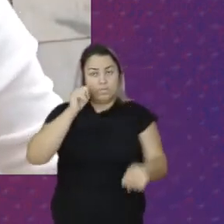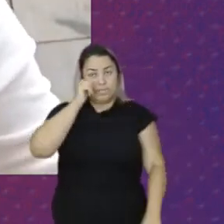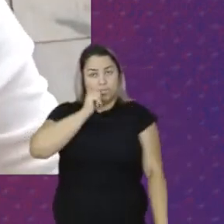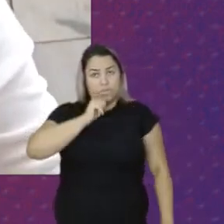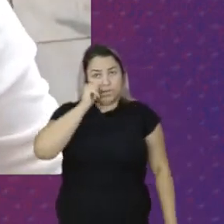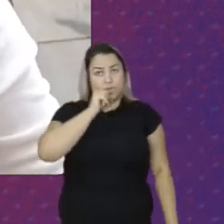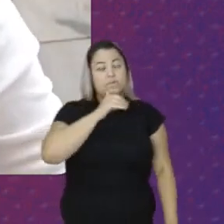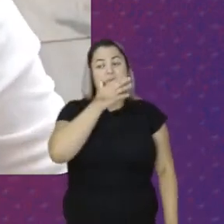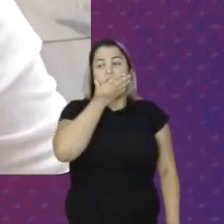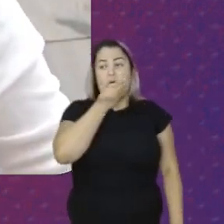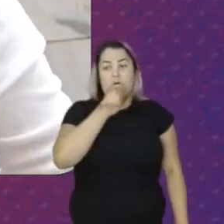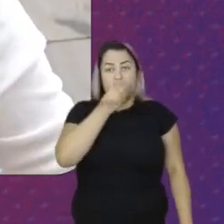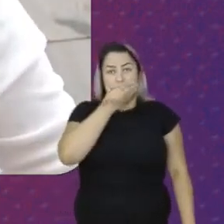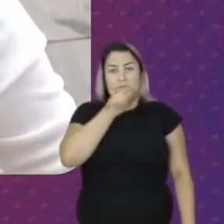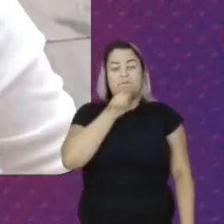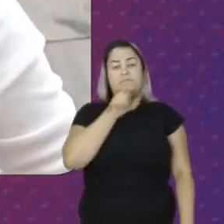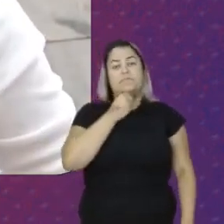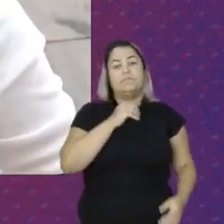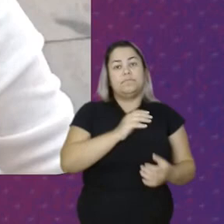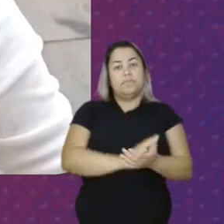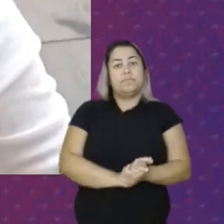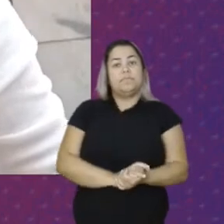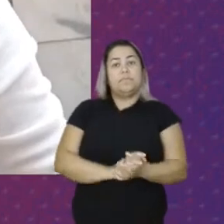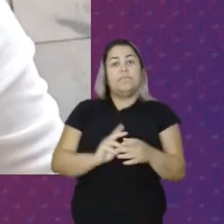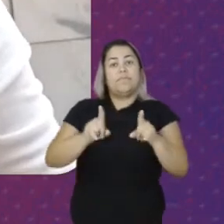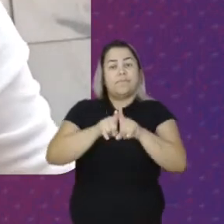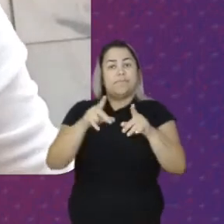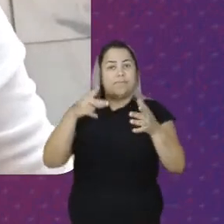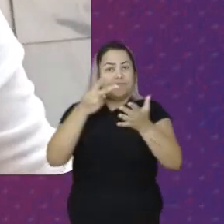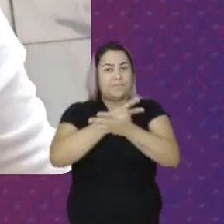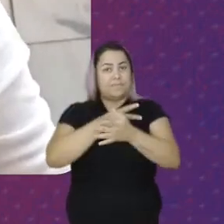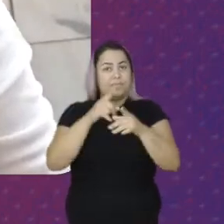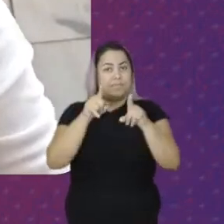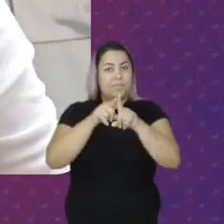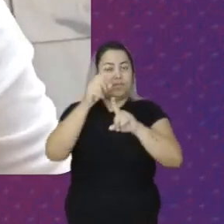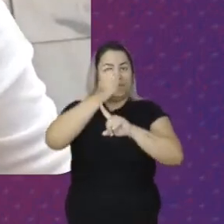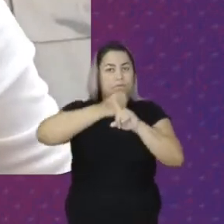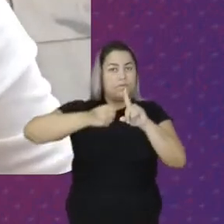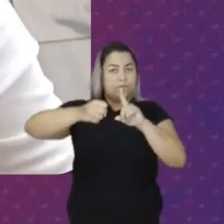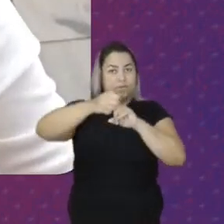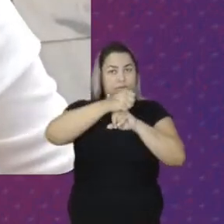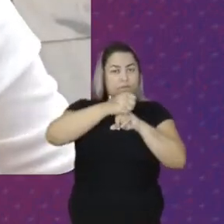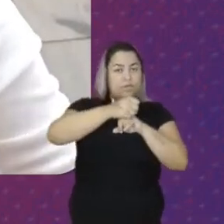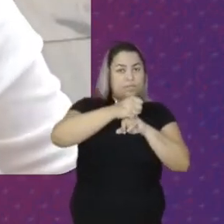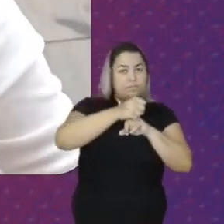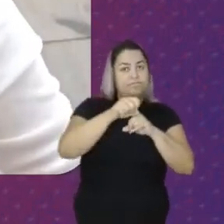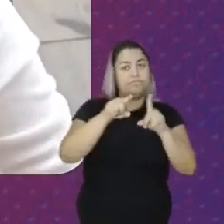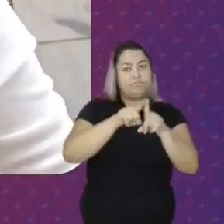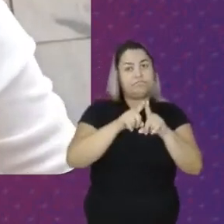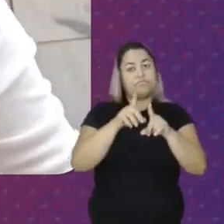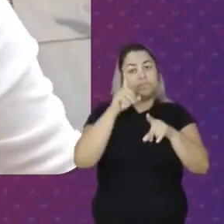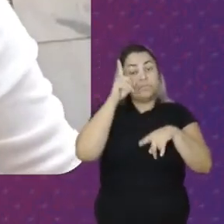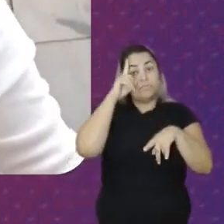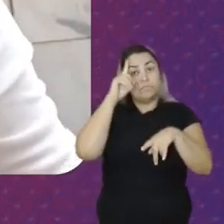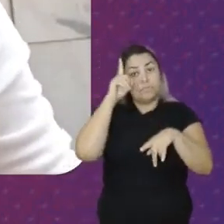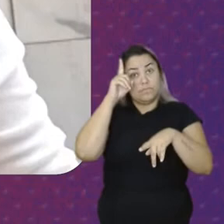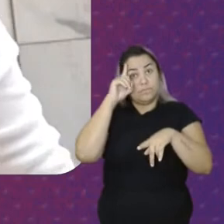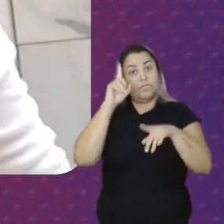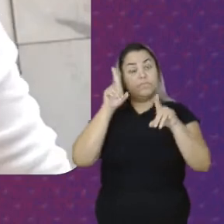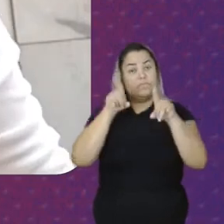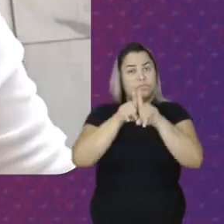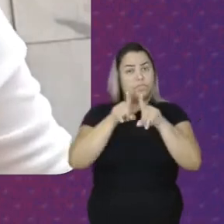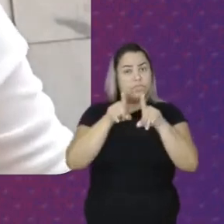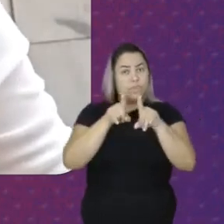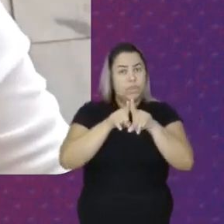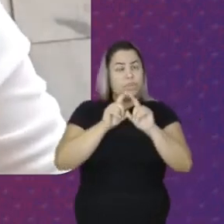mulheres e homens, e vinda exatamente de uma sociedade pautada pela misoginia, pelo patriarcado,